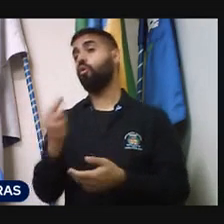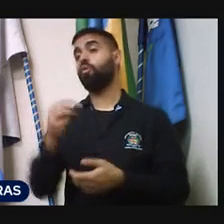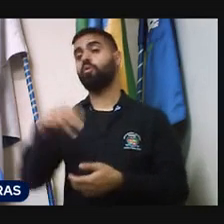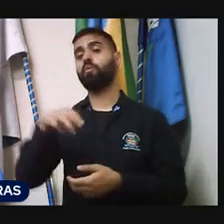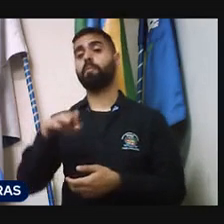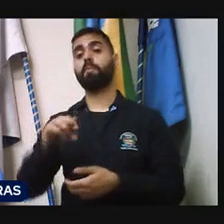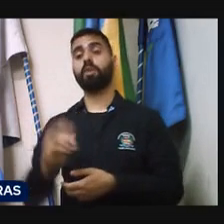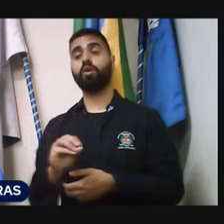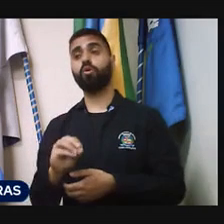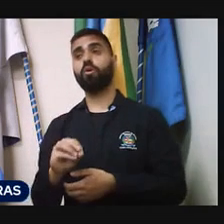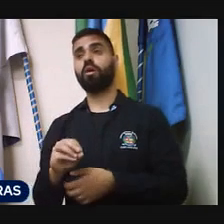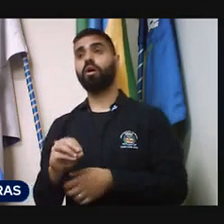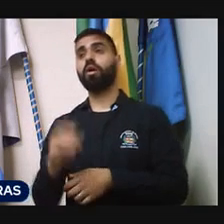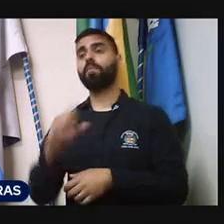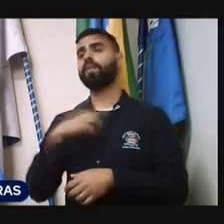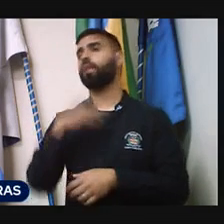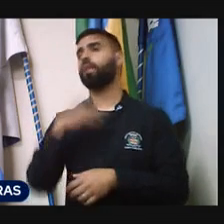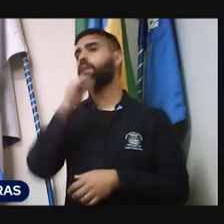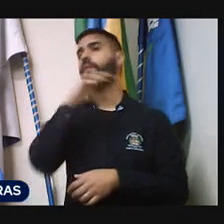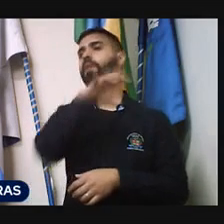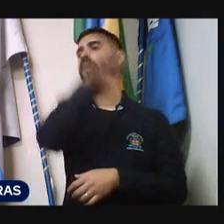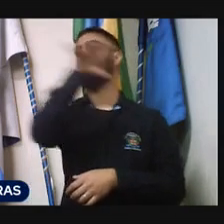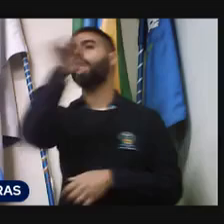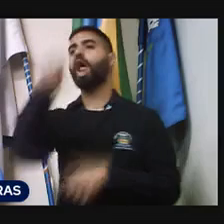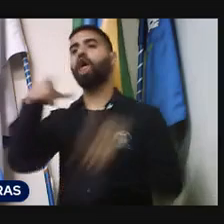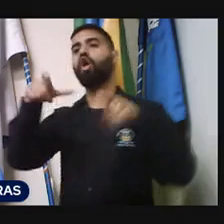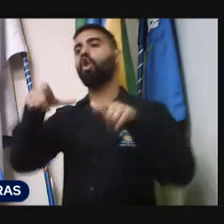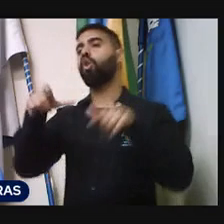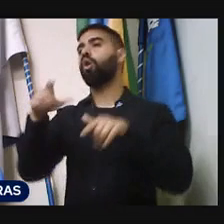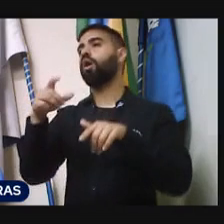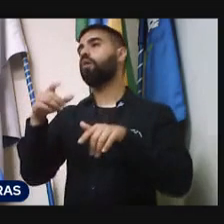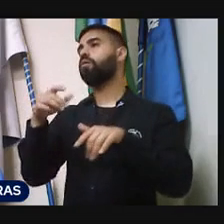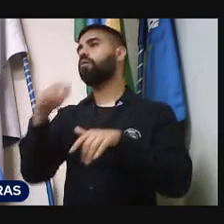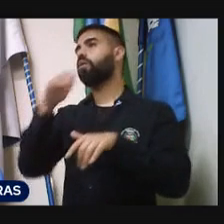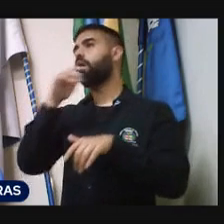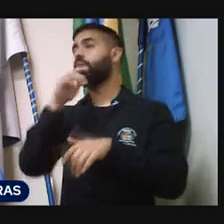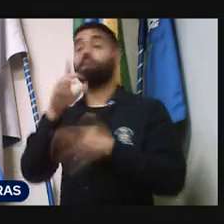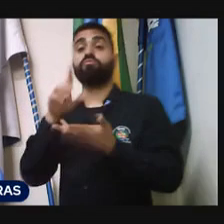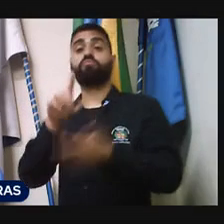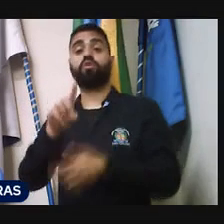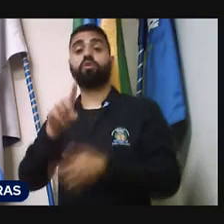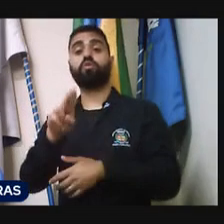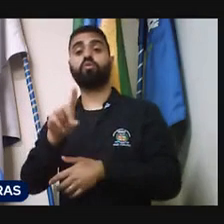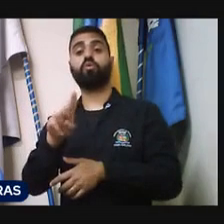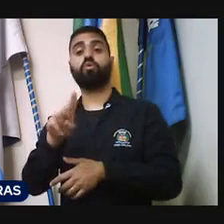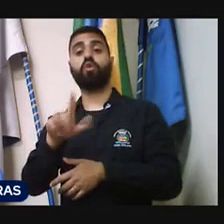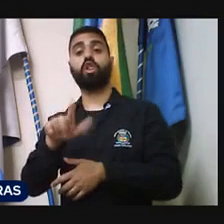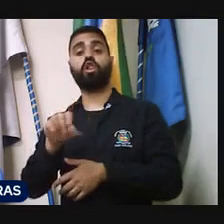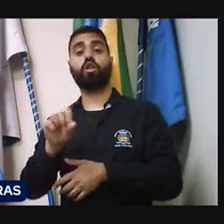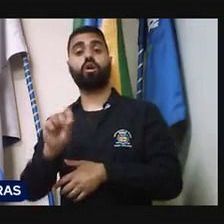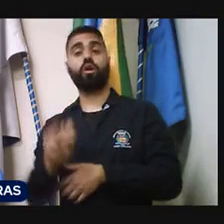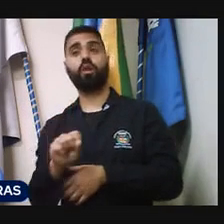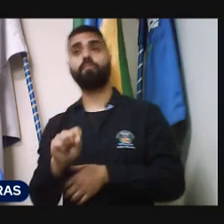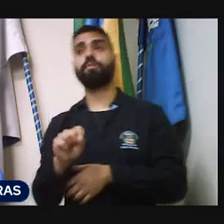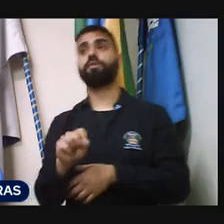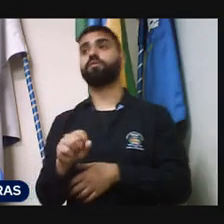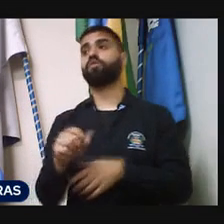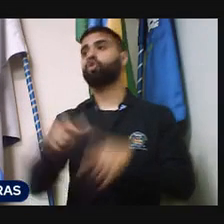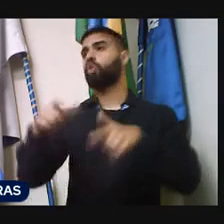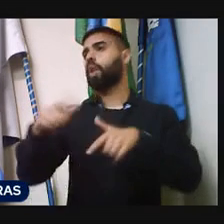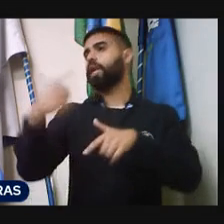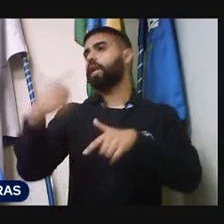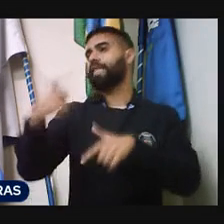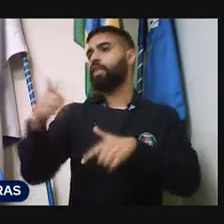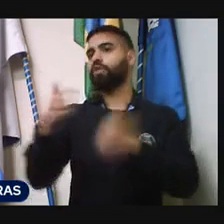para atender lugares Como instalar dois parte alta do Lopes assim sempre fala aqui mas tentam EA Serra da Glória